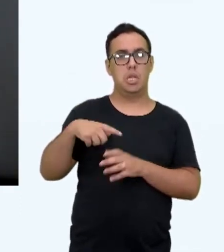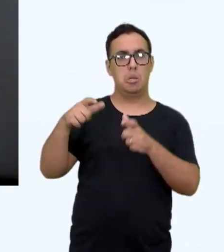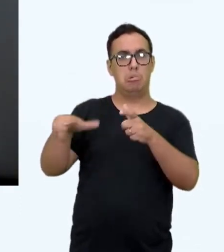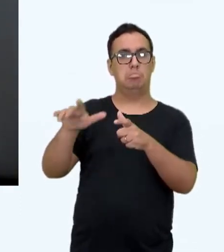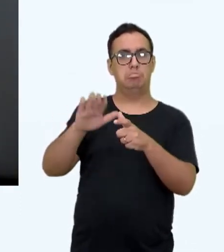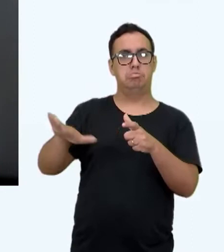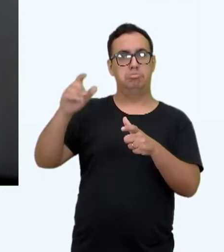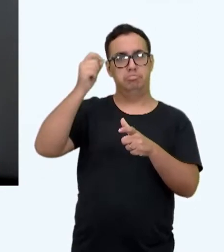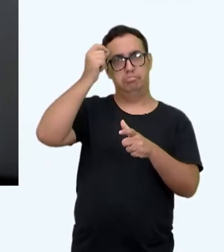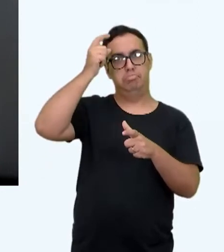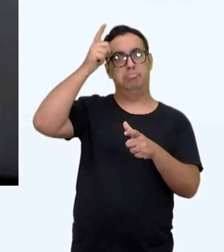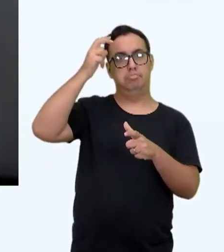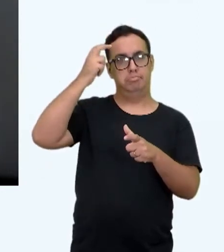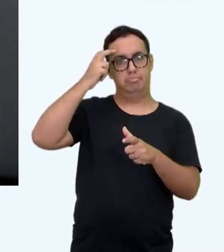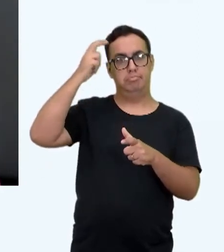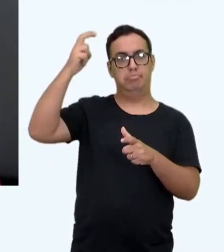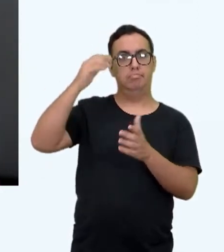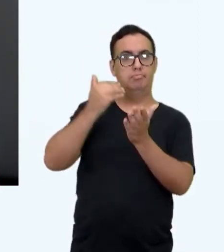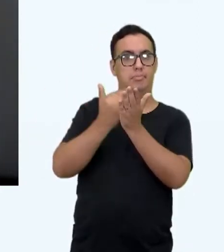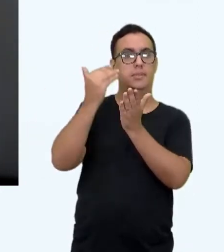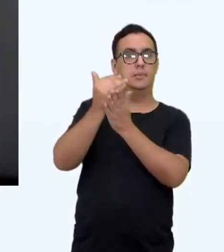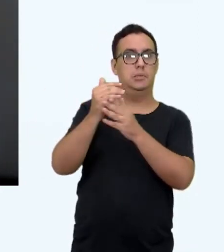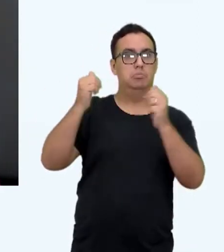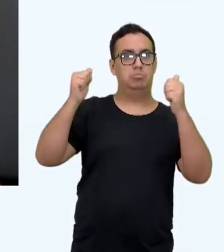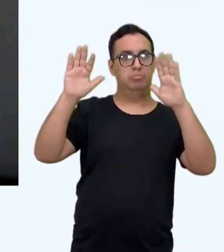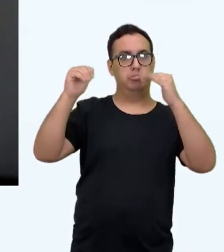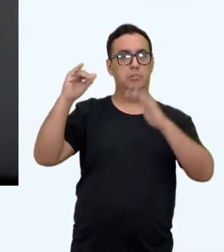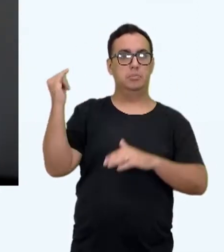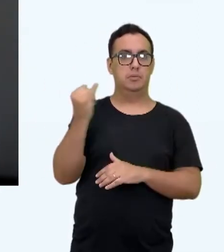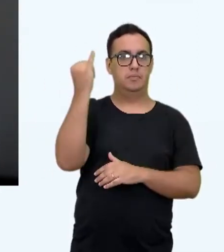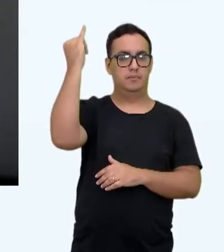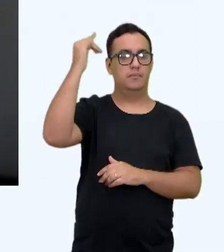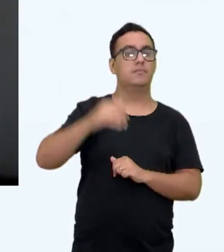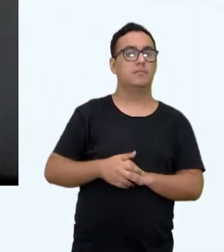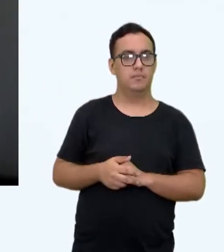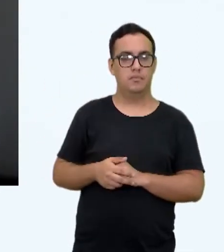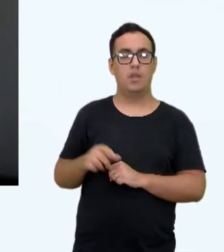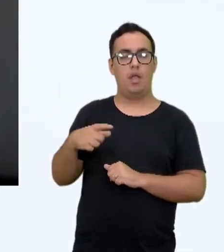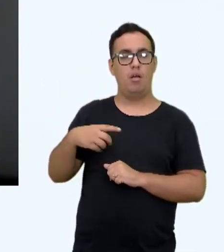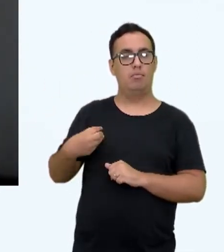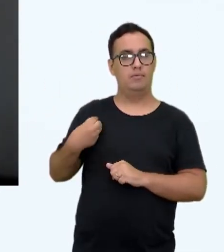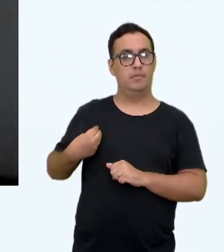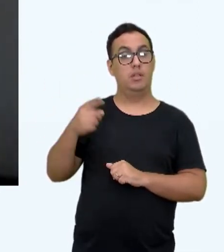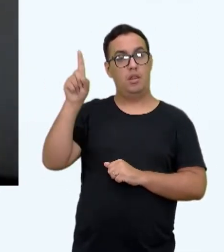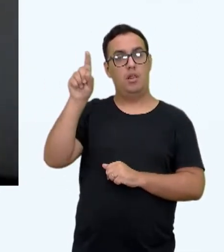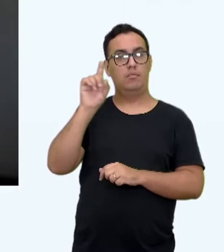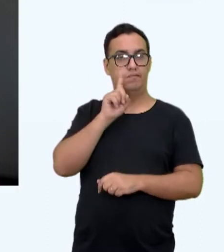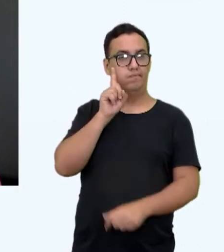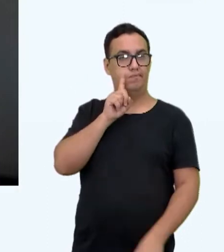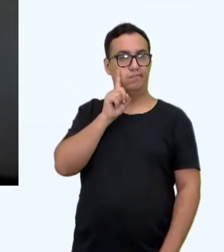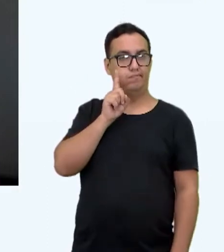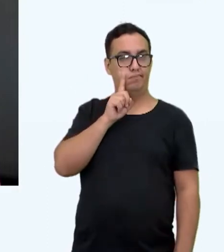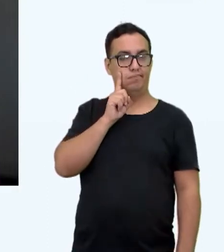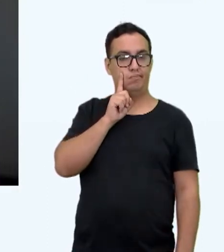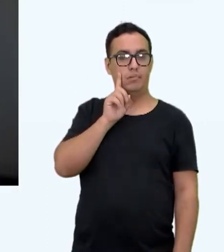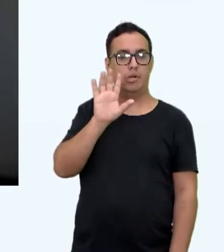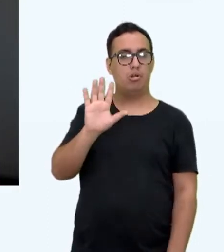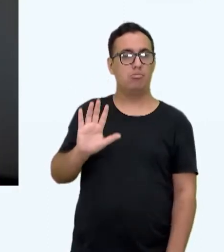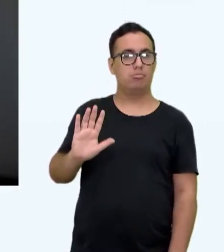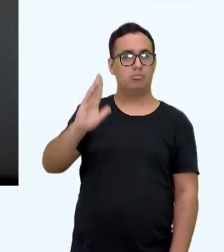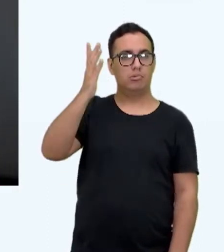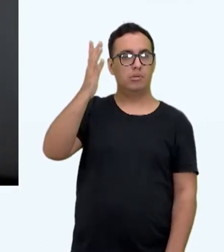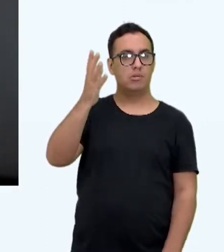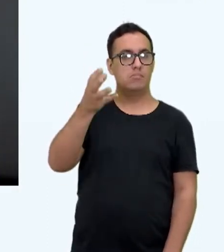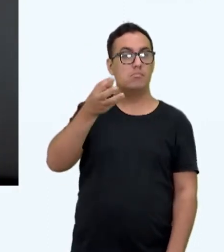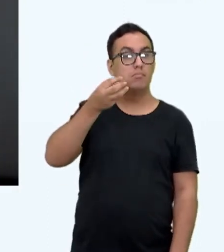conceituados lá. E enquanto eu estava nos Estados Unidos, surgiu uma